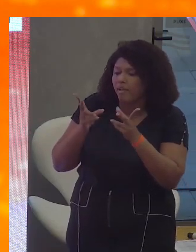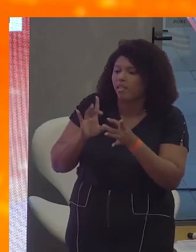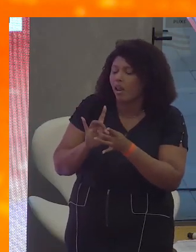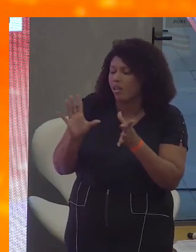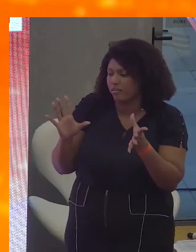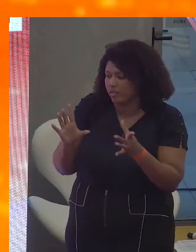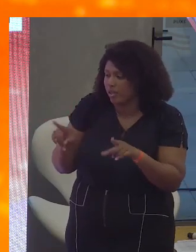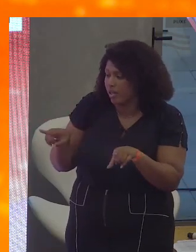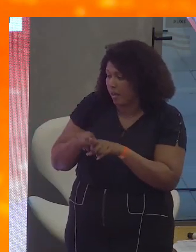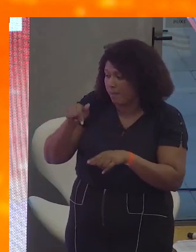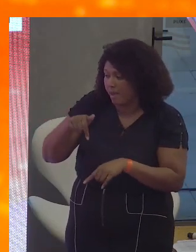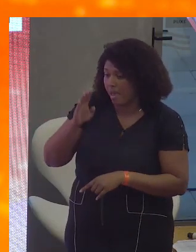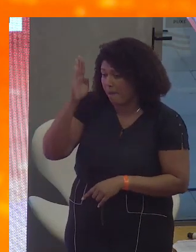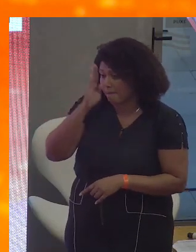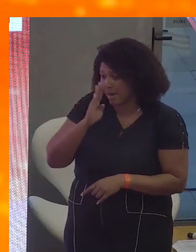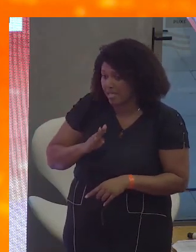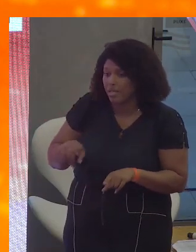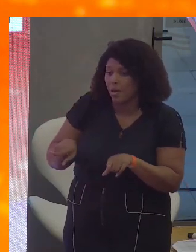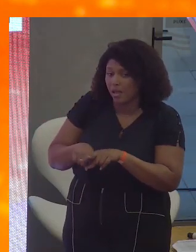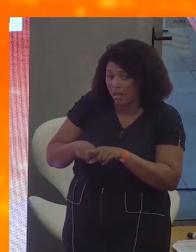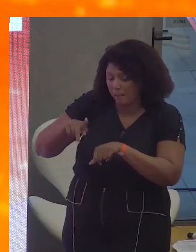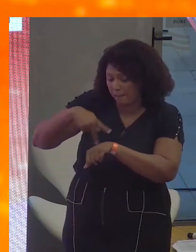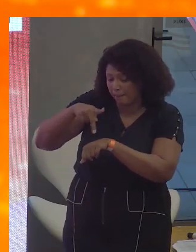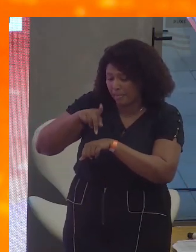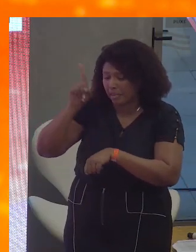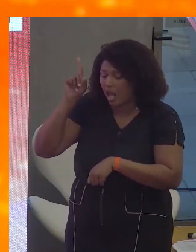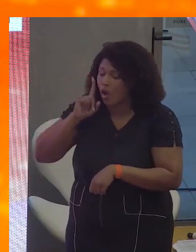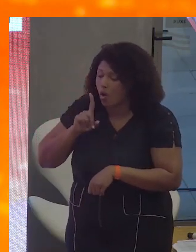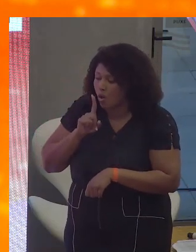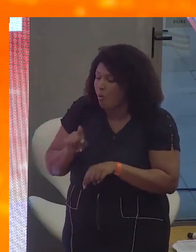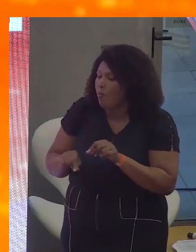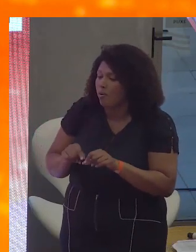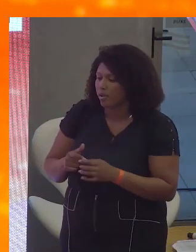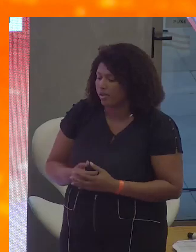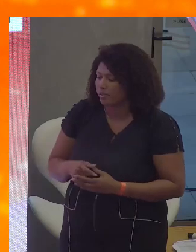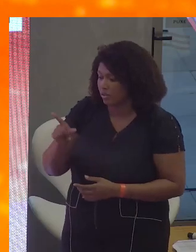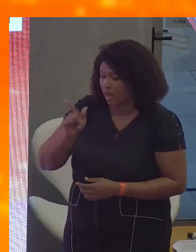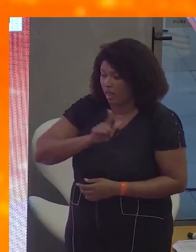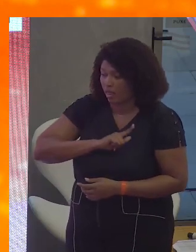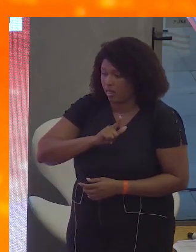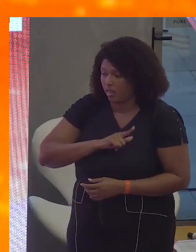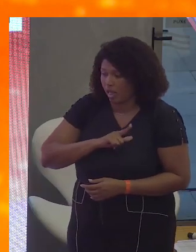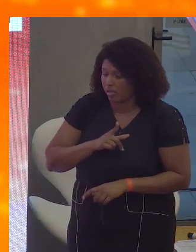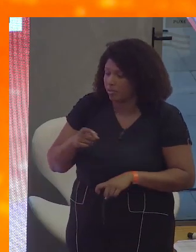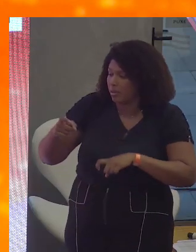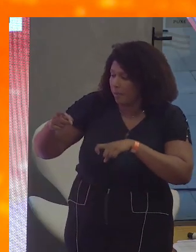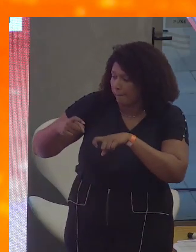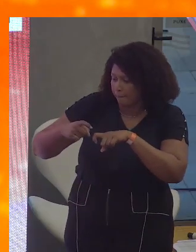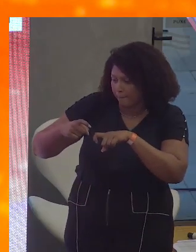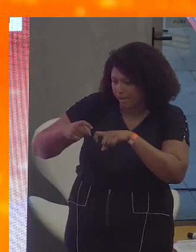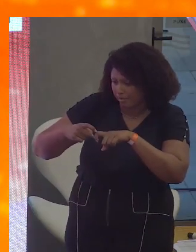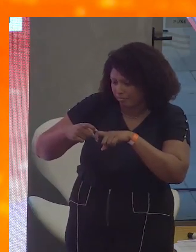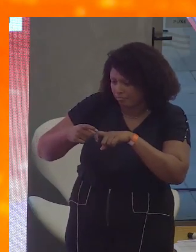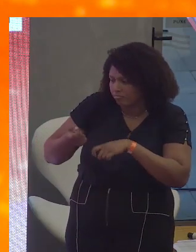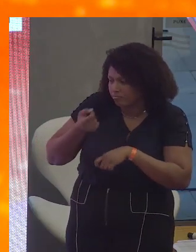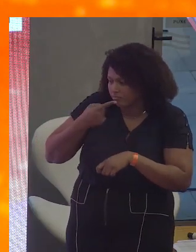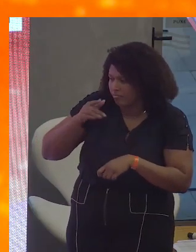Europa, que é o que eu vim aqui, é a realidade que a gente tem trabalhado, você tem a presença de... Você